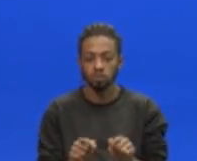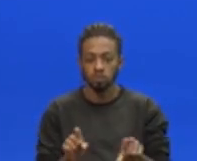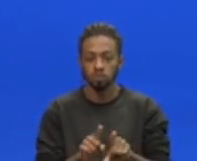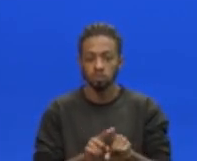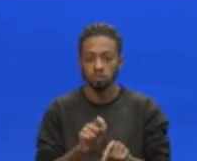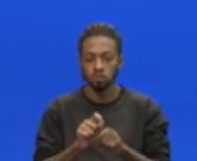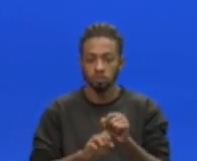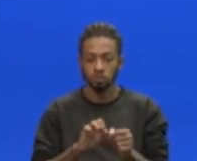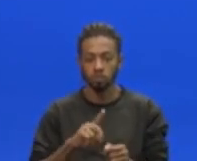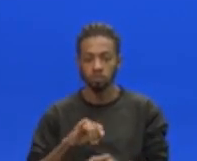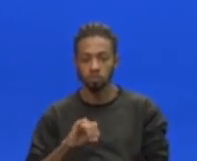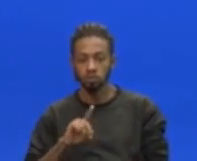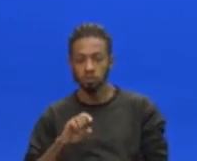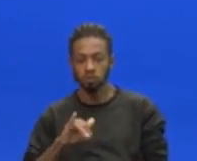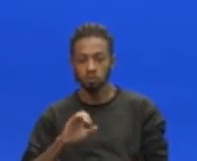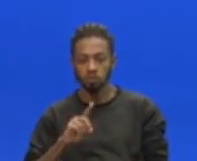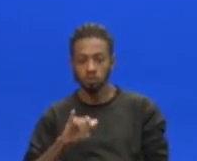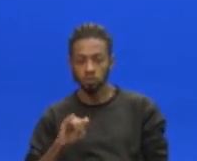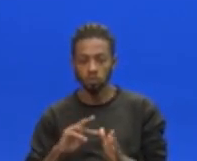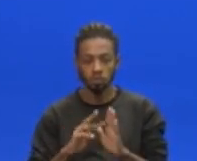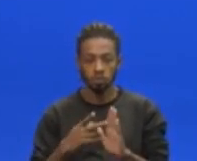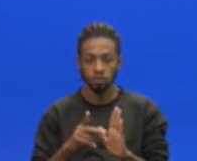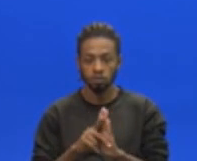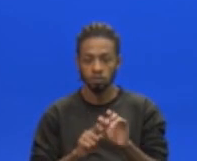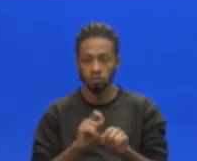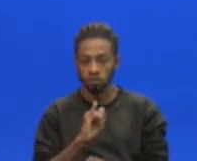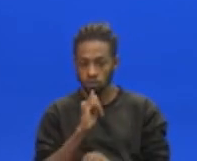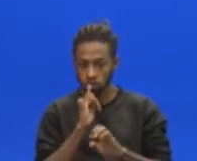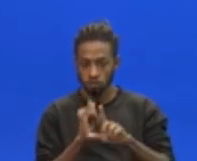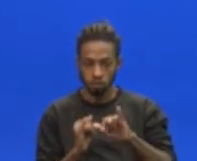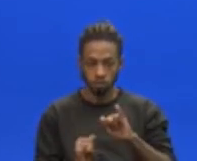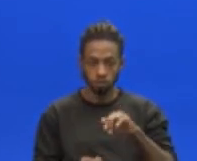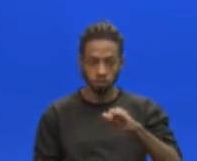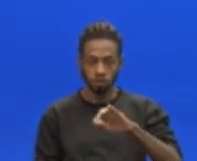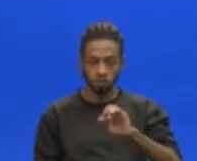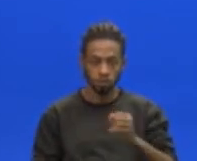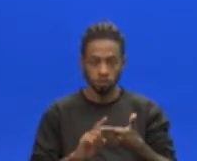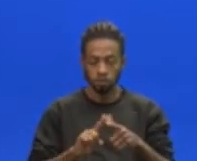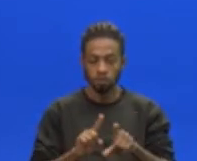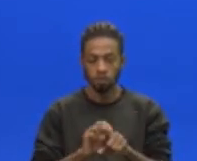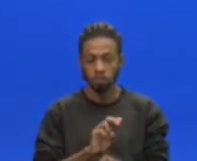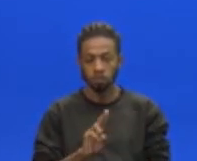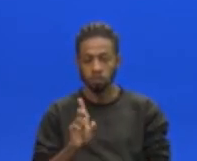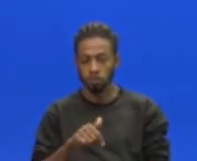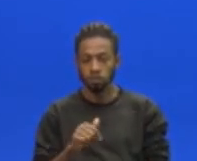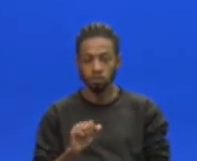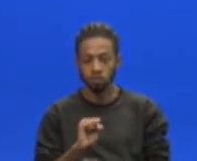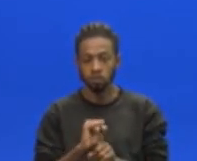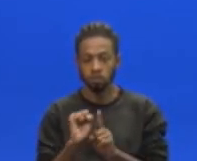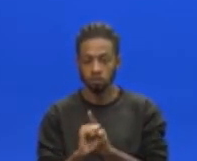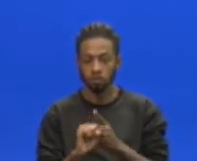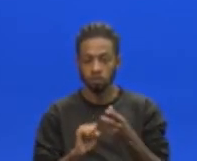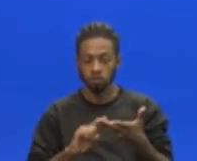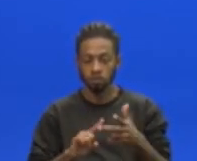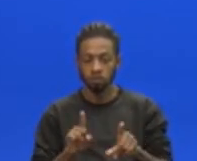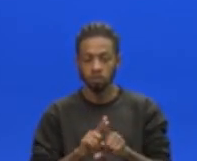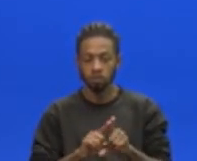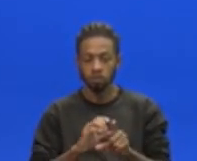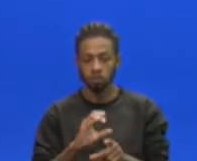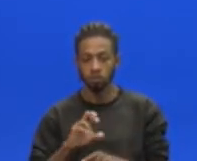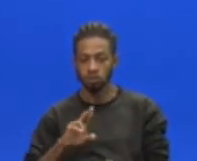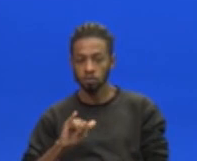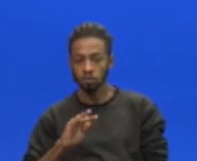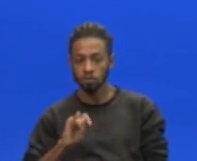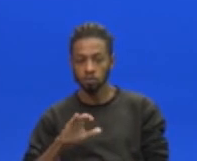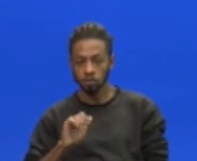Então, a epidemiologia ela pode ser classificada como uma epidemiologia clínica, ou como epidemiologia social, epidemiologia